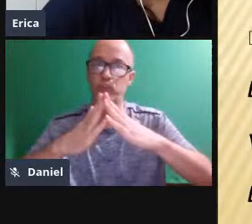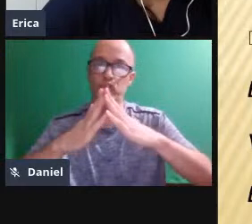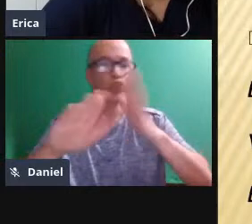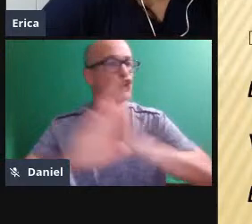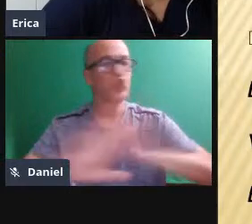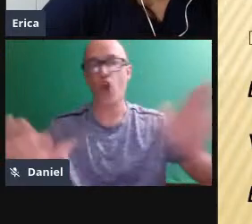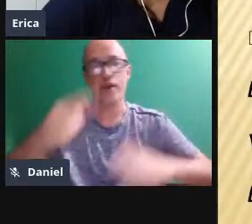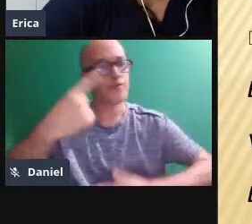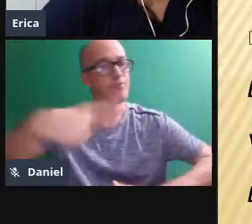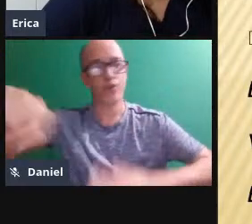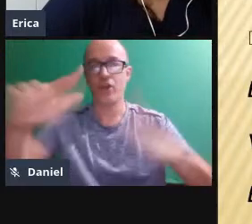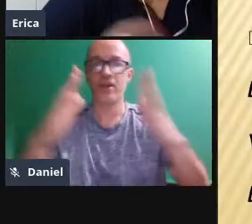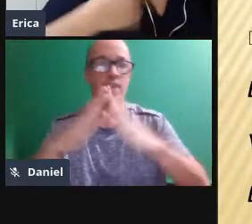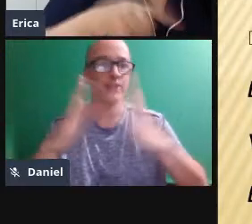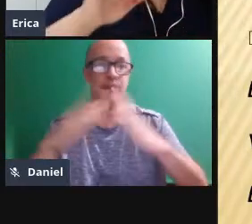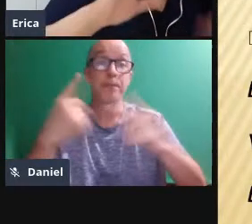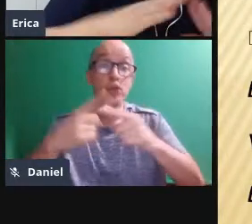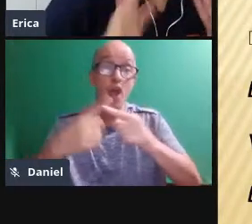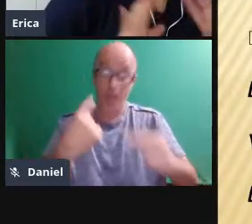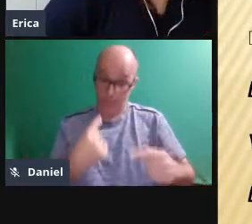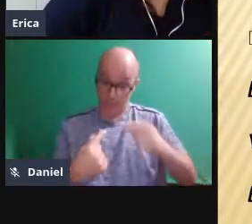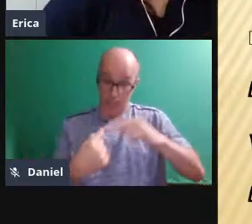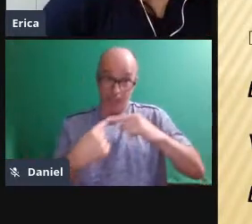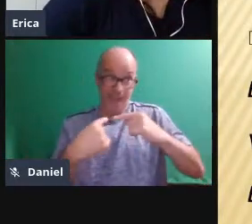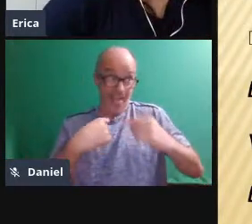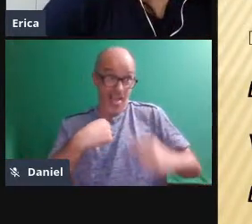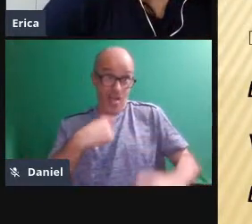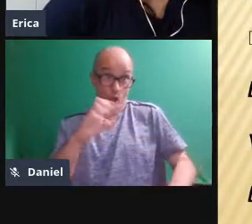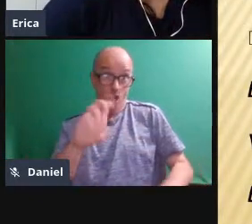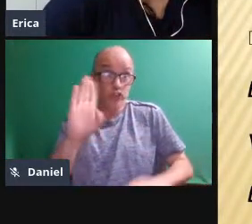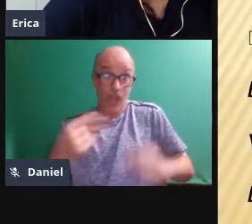olha o sinal que eu uso. Vou casa.